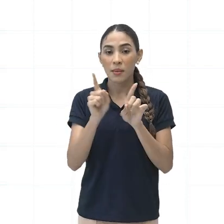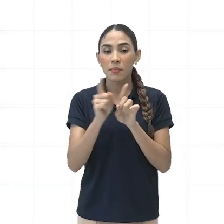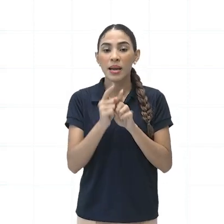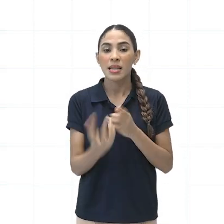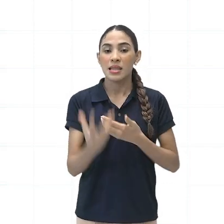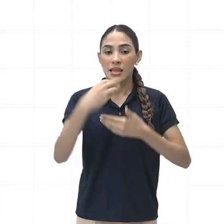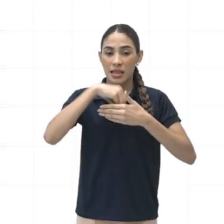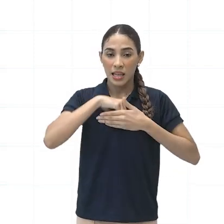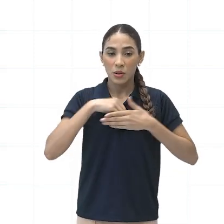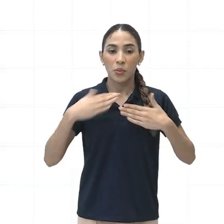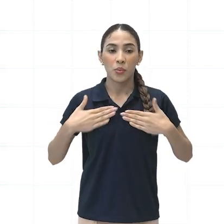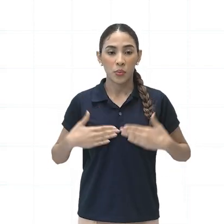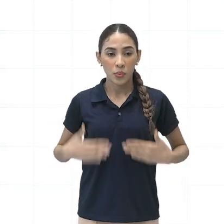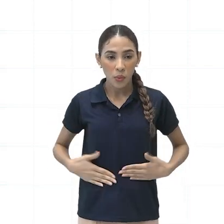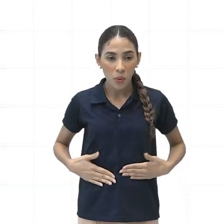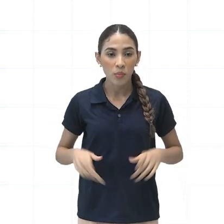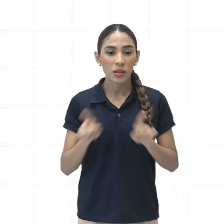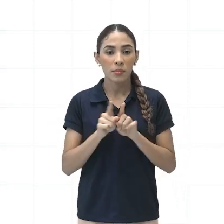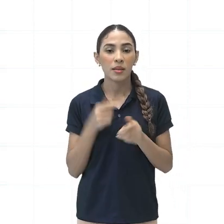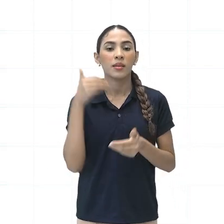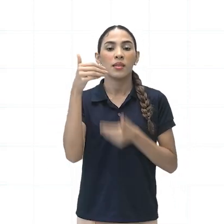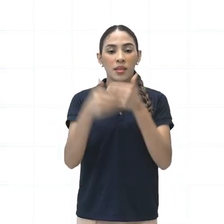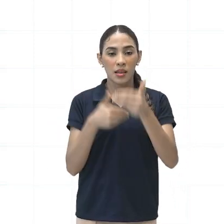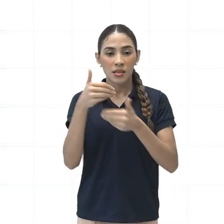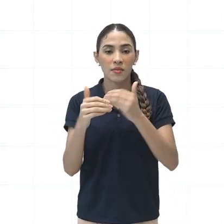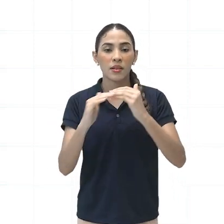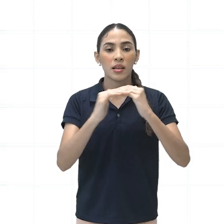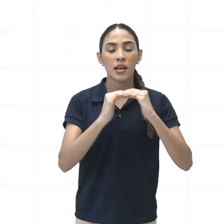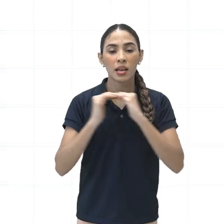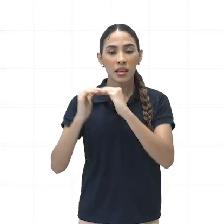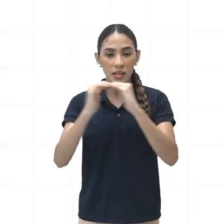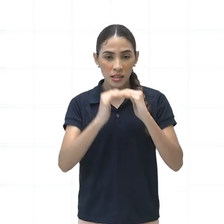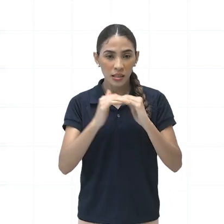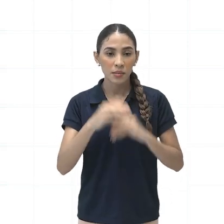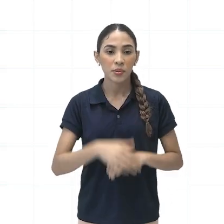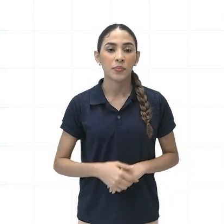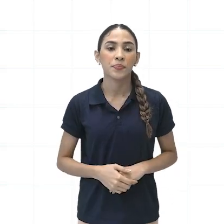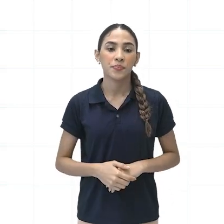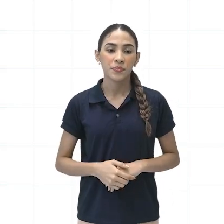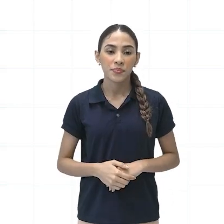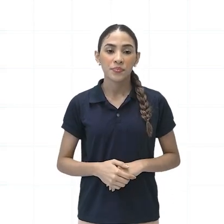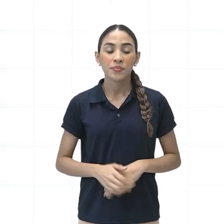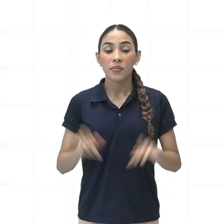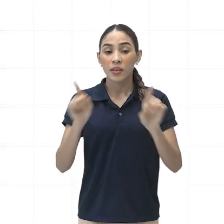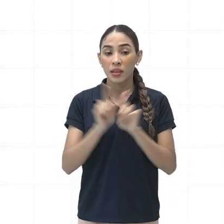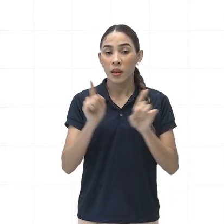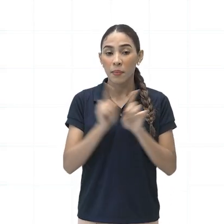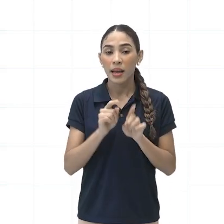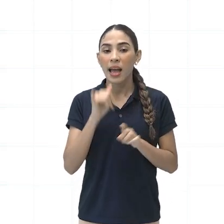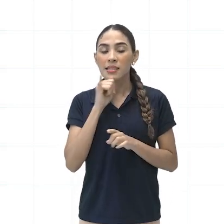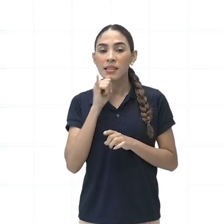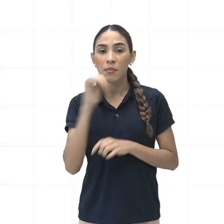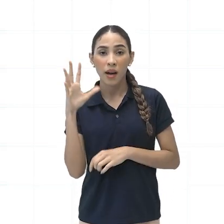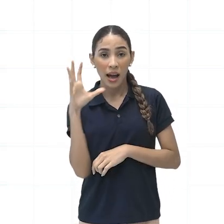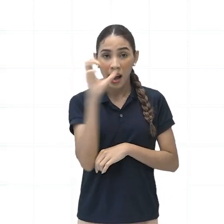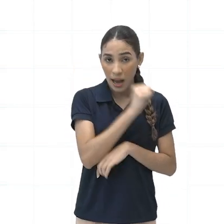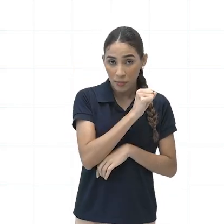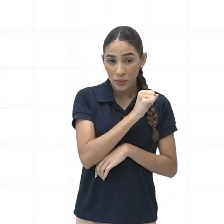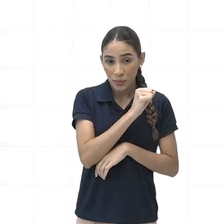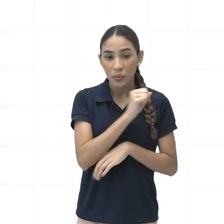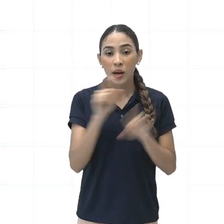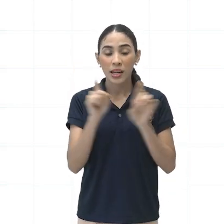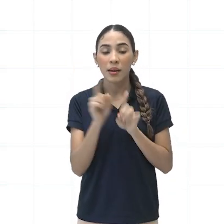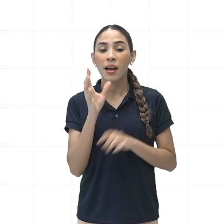e resistência, o desenvolvimento do nosso equilíbrio, né? Aumento da velocidade